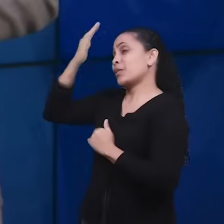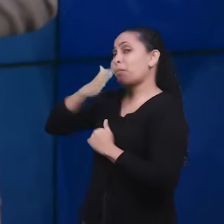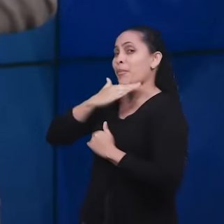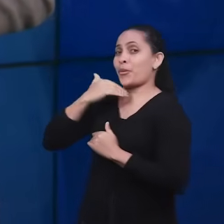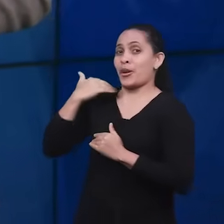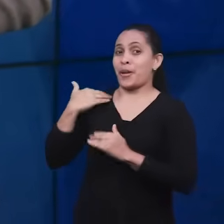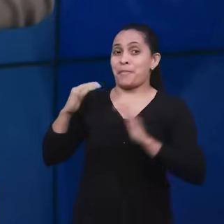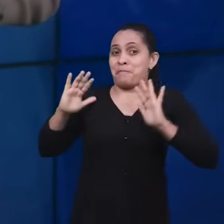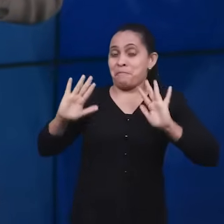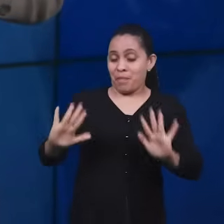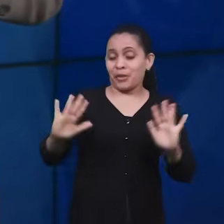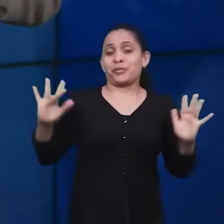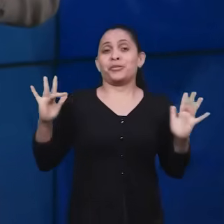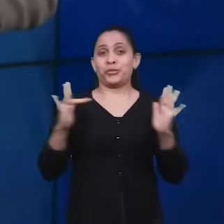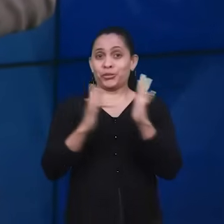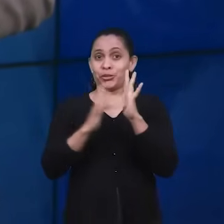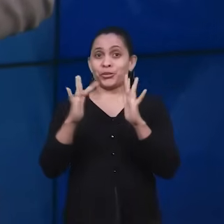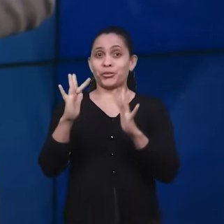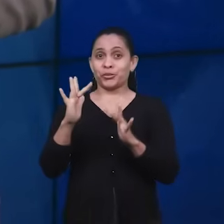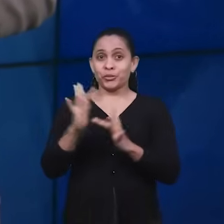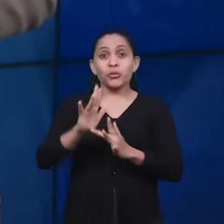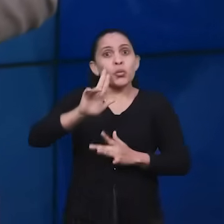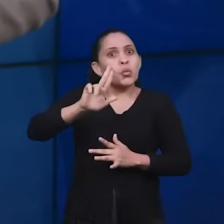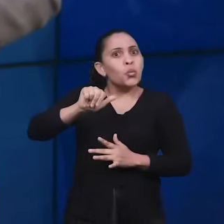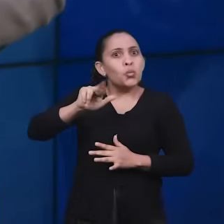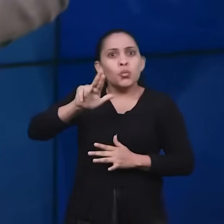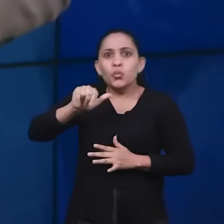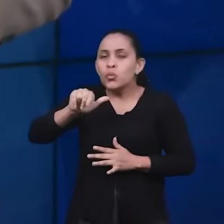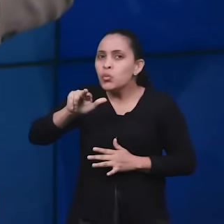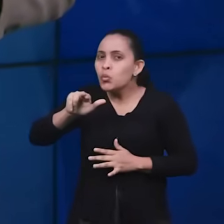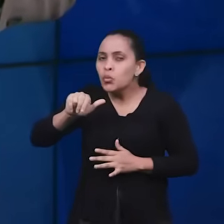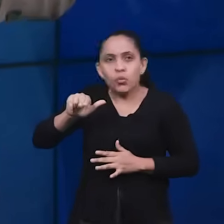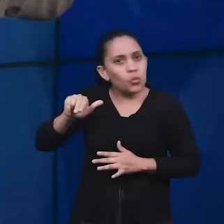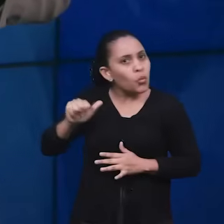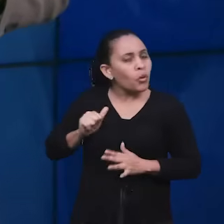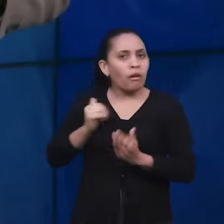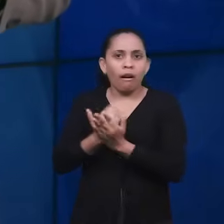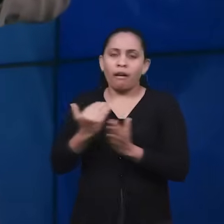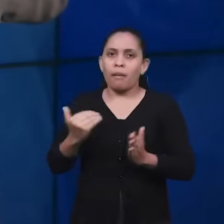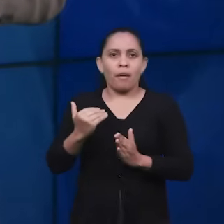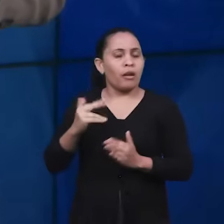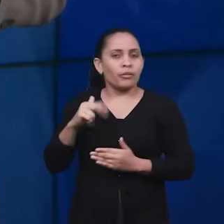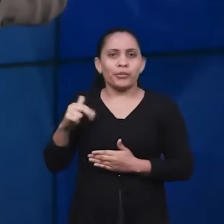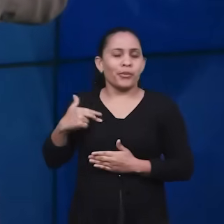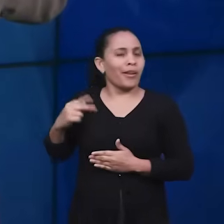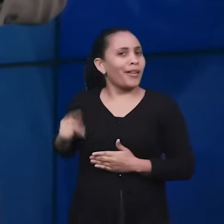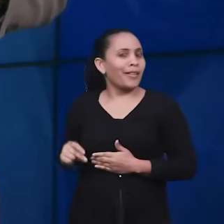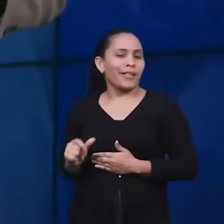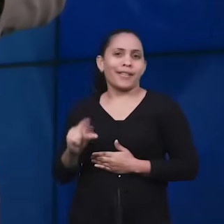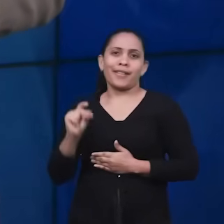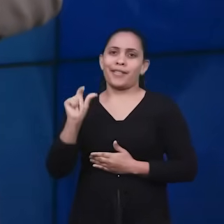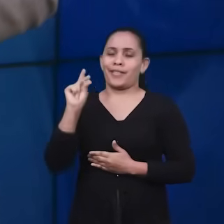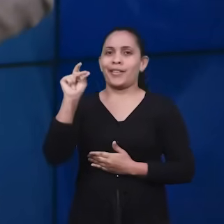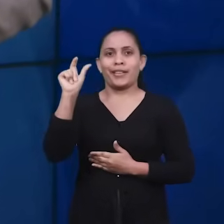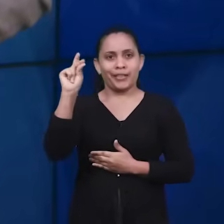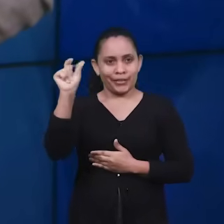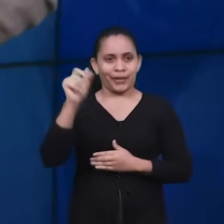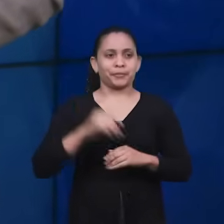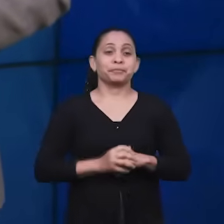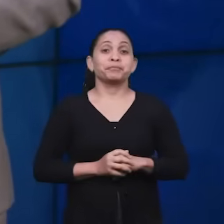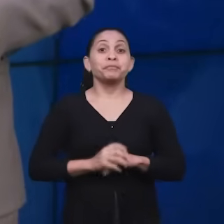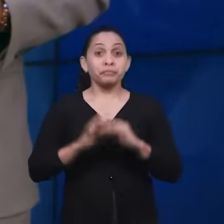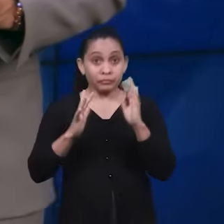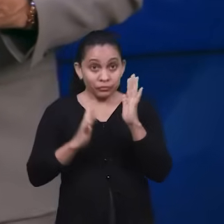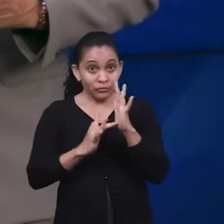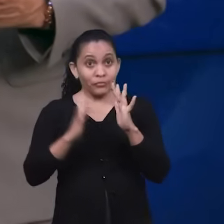passaram. Jesus nunca vai passar, porque ele é o Eu Sou, ele é eternamente.